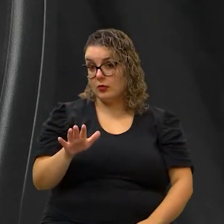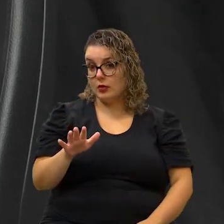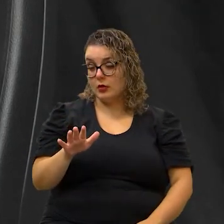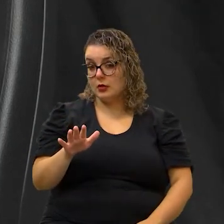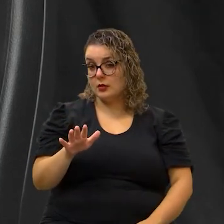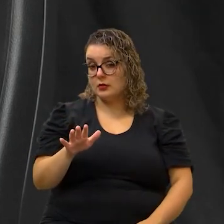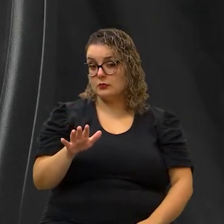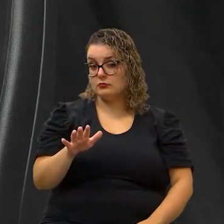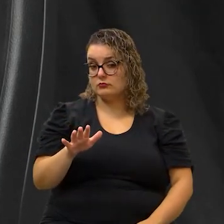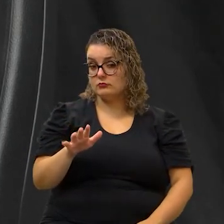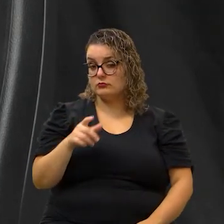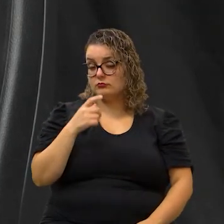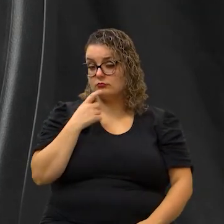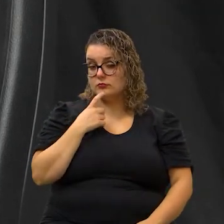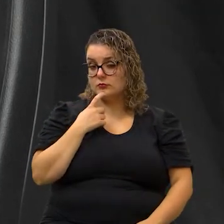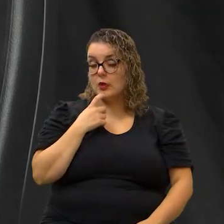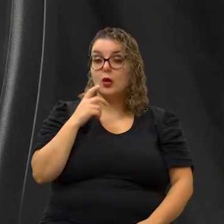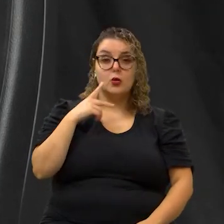parlamentar. Agora,